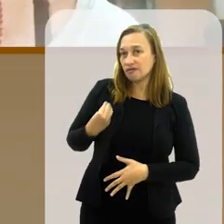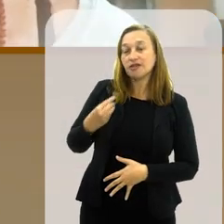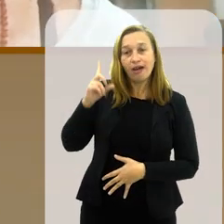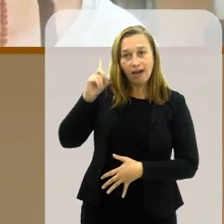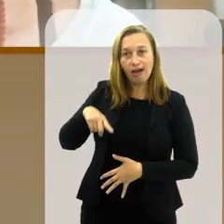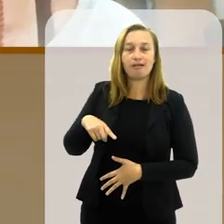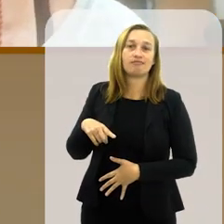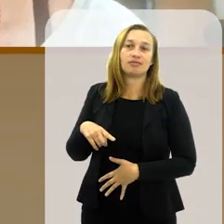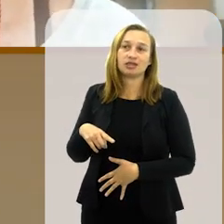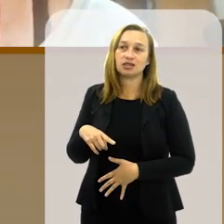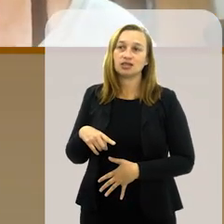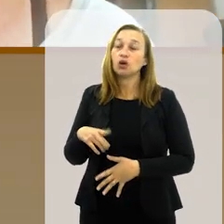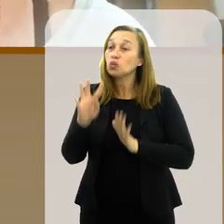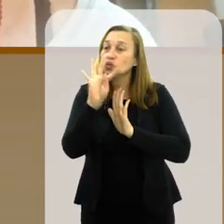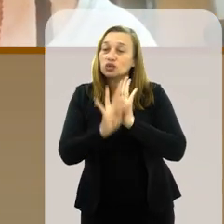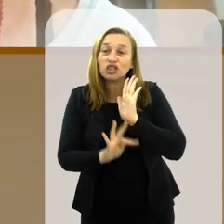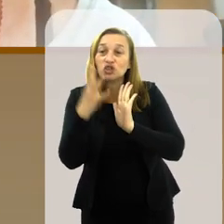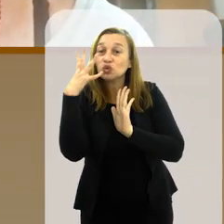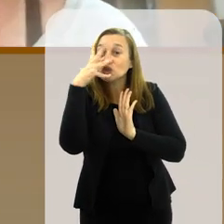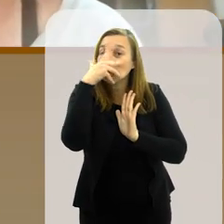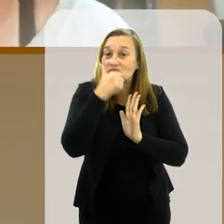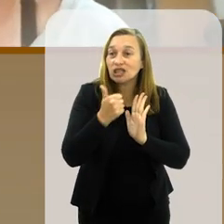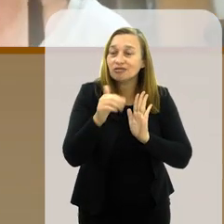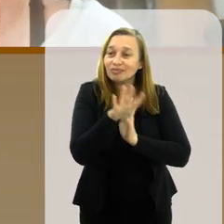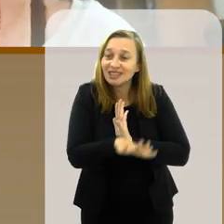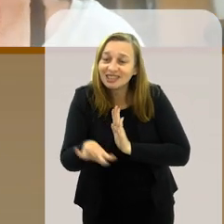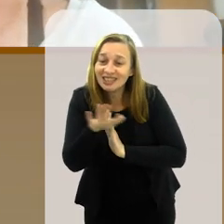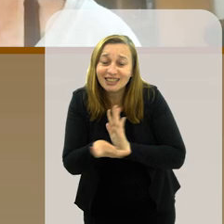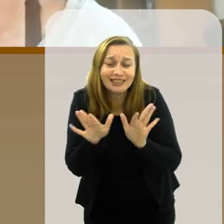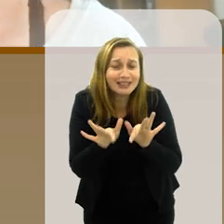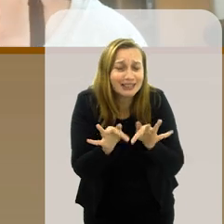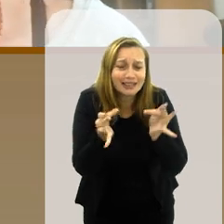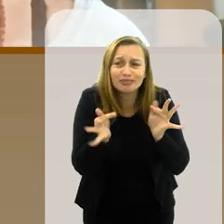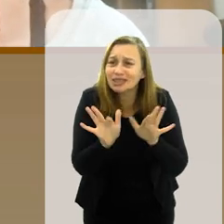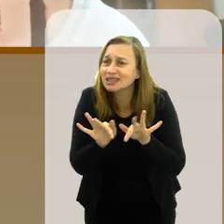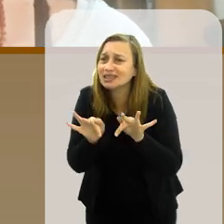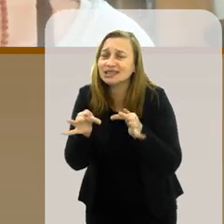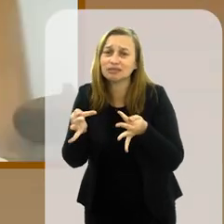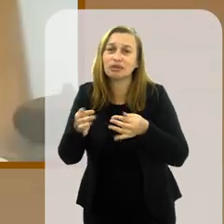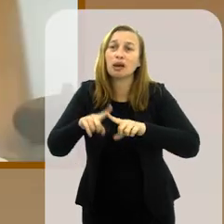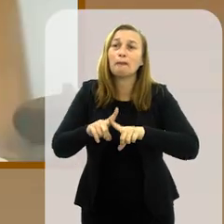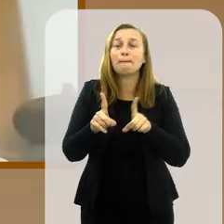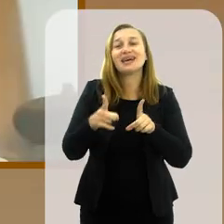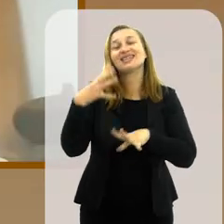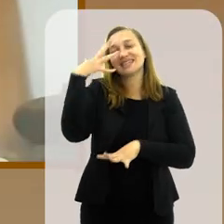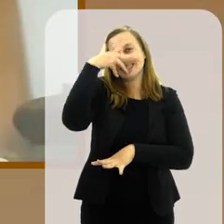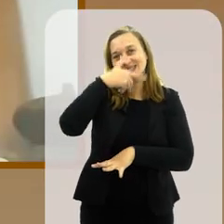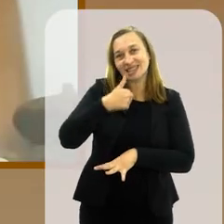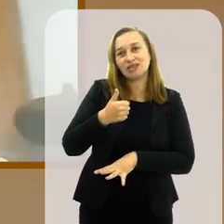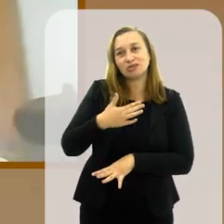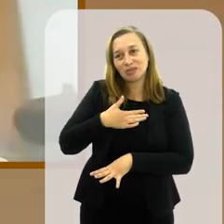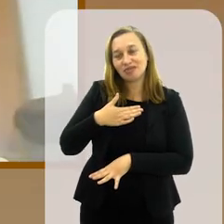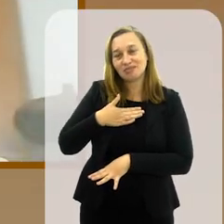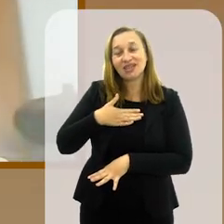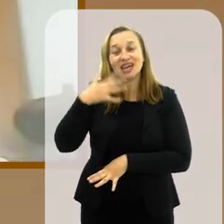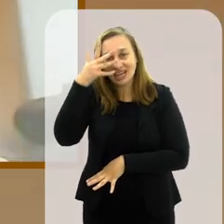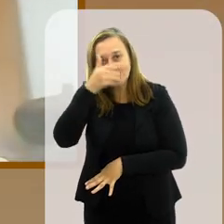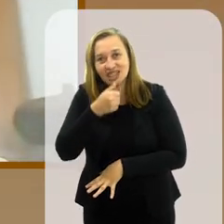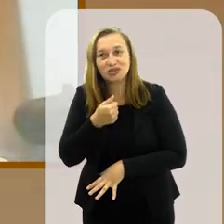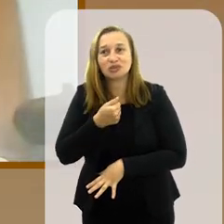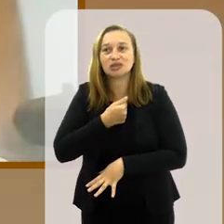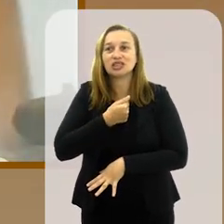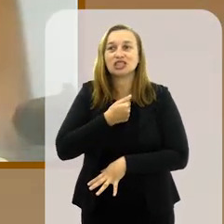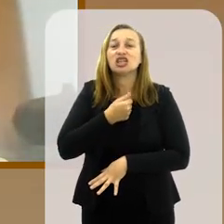mágica. Então eu escrevi um texto muito bonito para criança, muito simples, simples, mas bonito para mim,